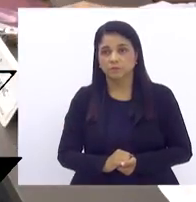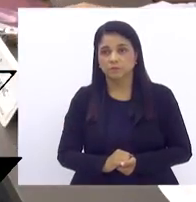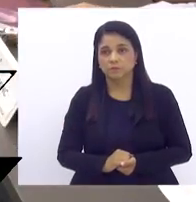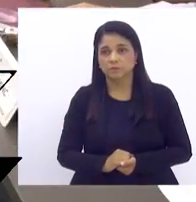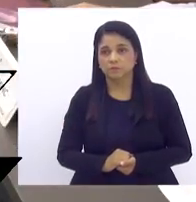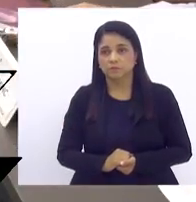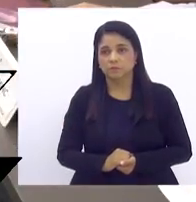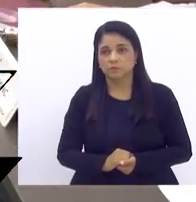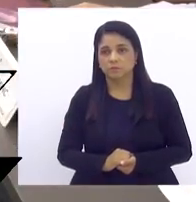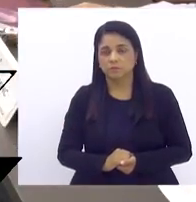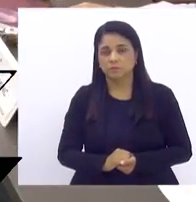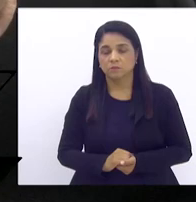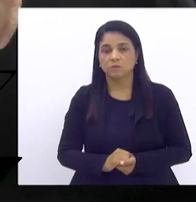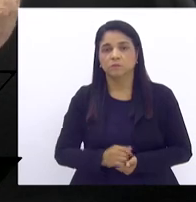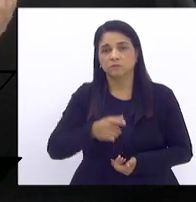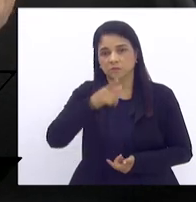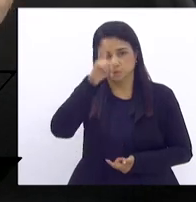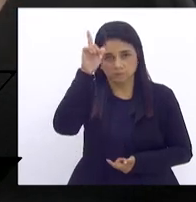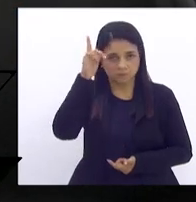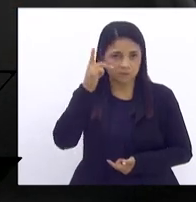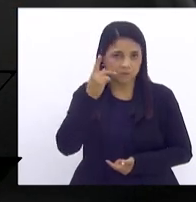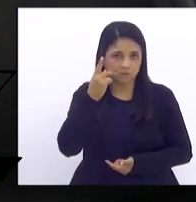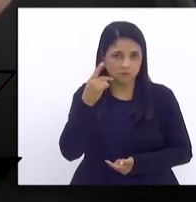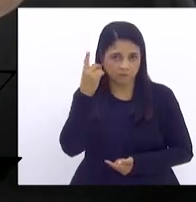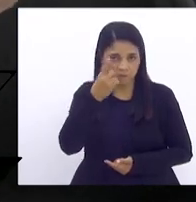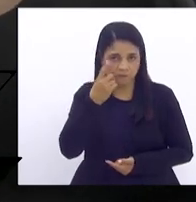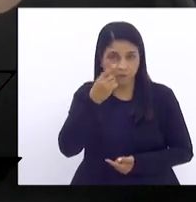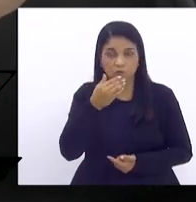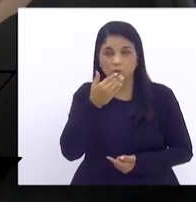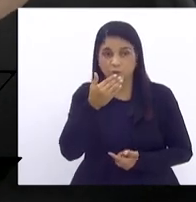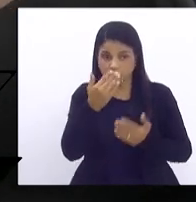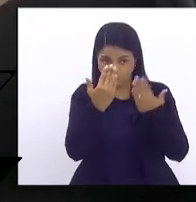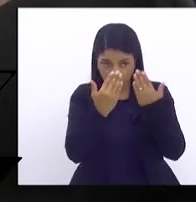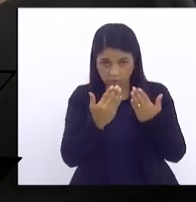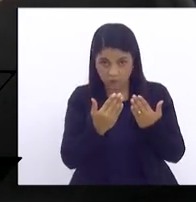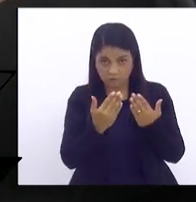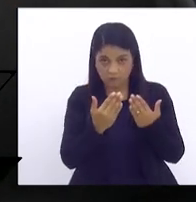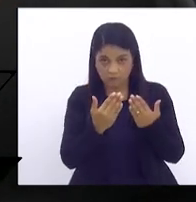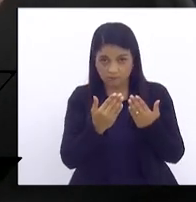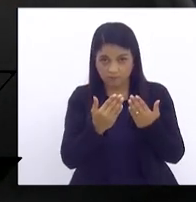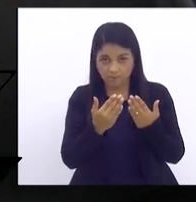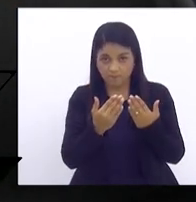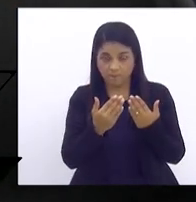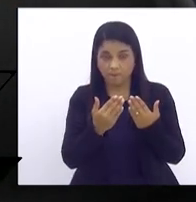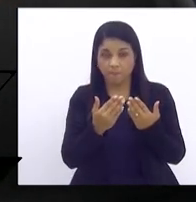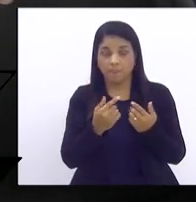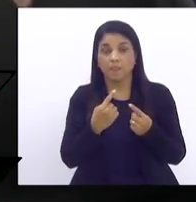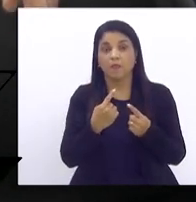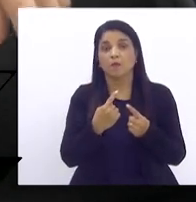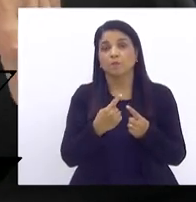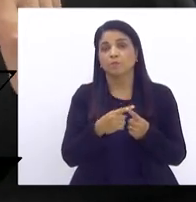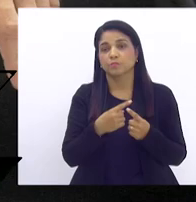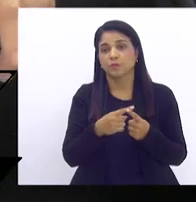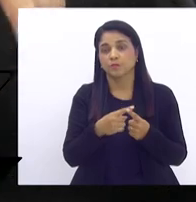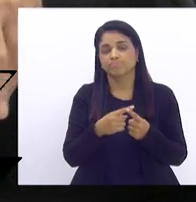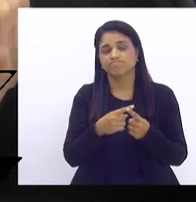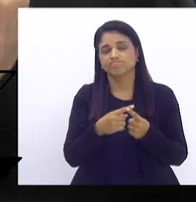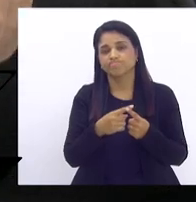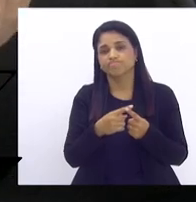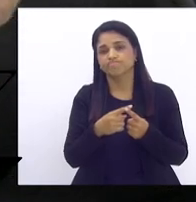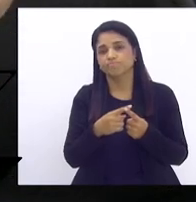Para discutir, deputado Luiz Paulo. É o seguinte, eu pedi vista, né? Porque eu achei